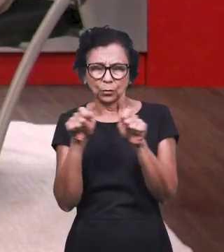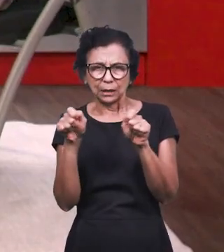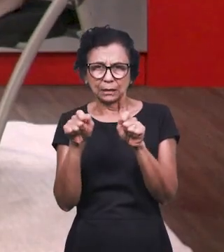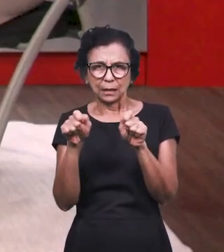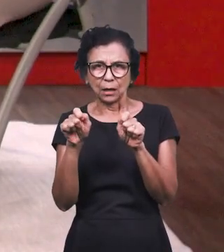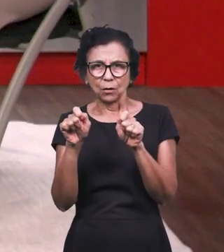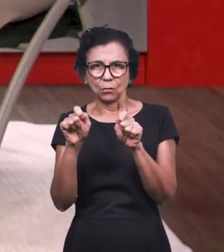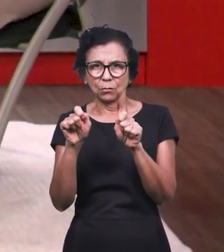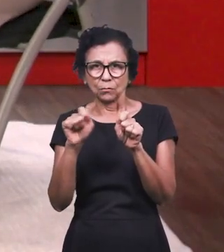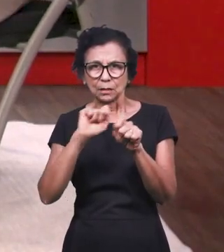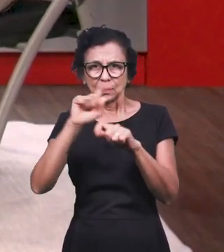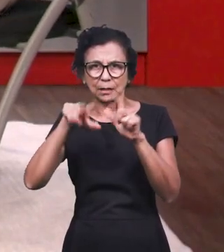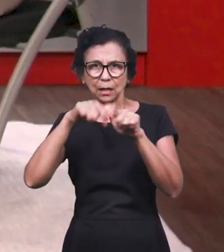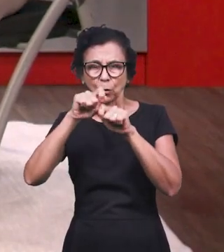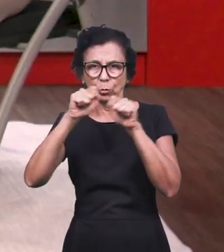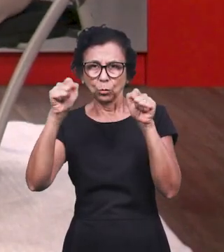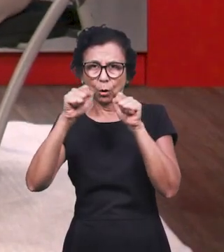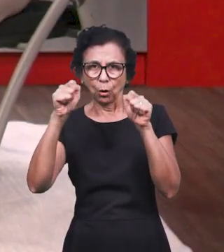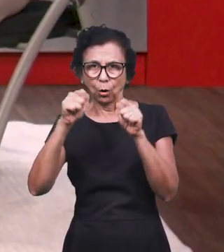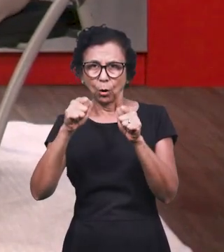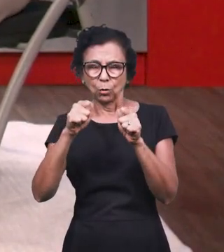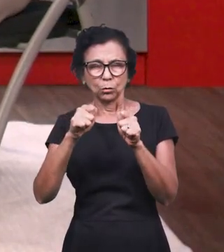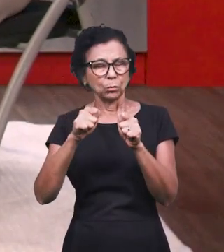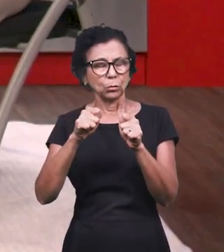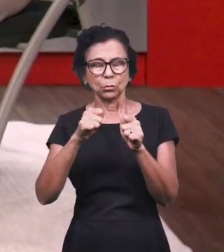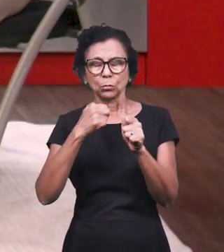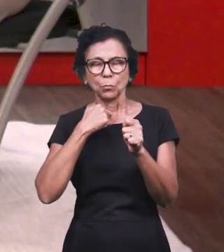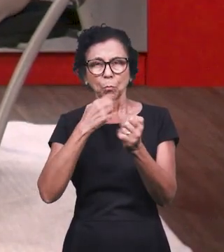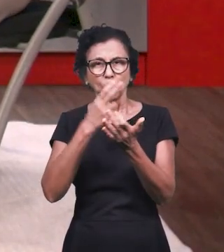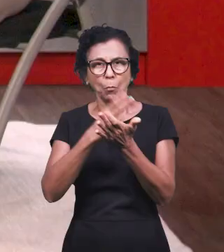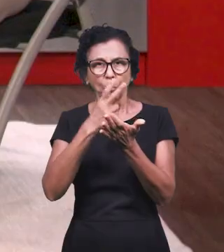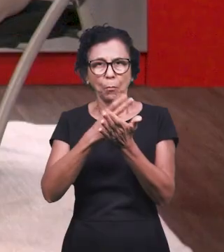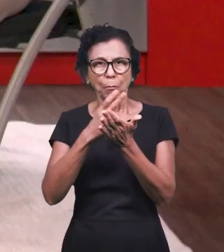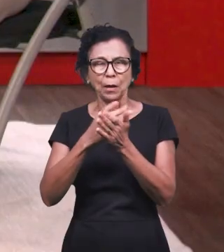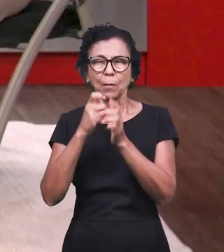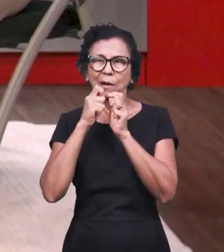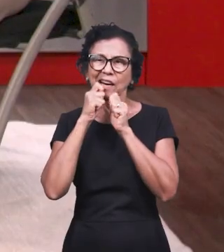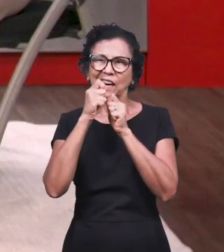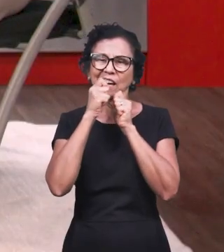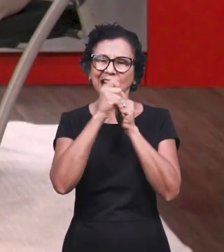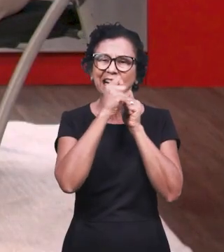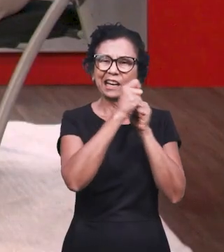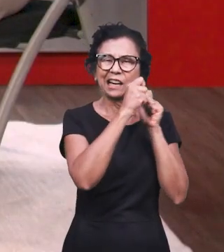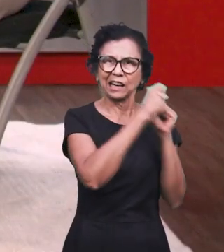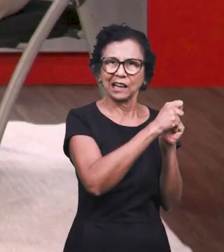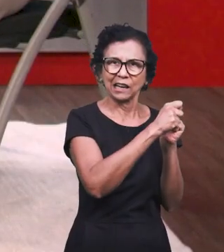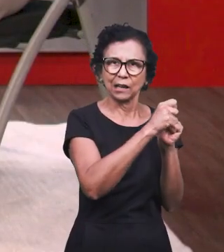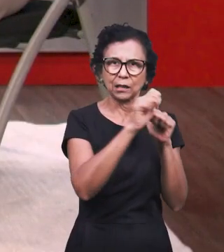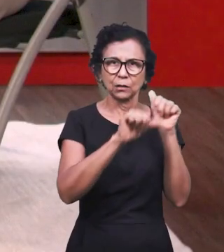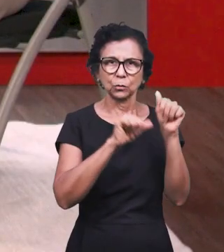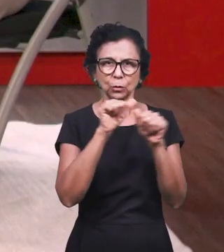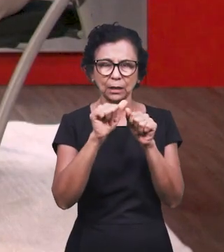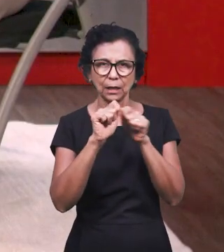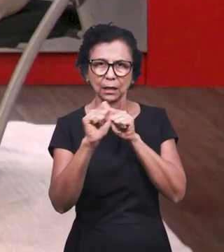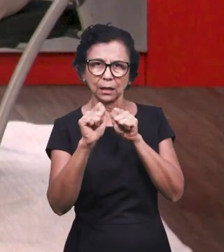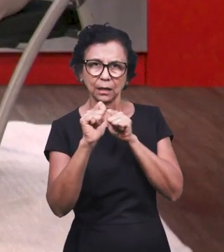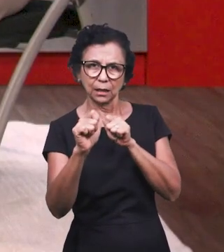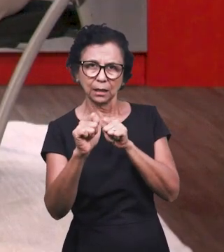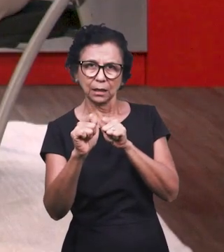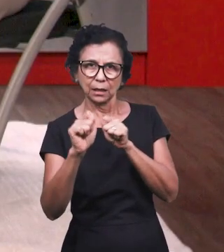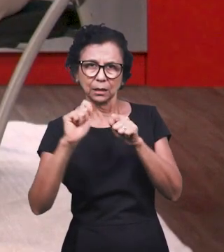que eu exemplo, segure? você segurasse para mim, abre uma região aqui só para a gente mostrar para o telespectador. Pode ser esse aqui, ó,